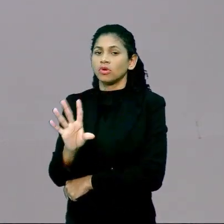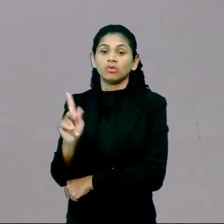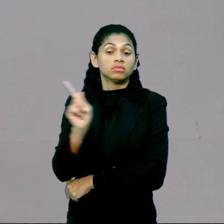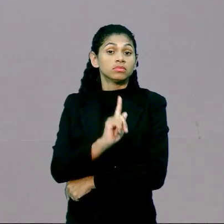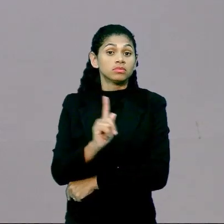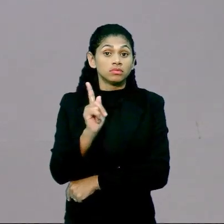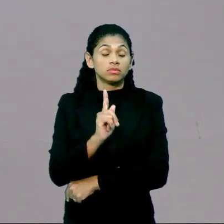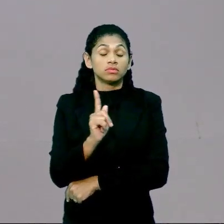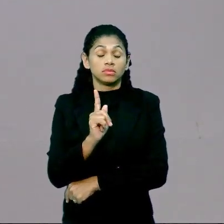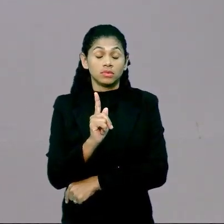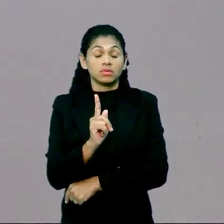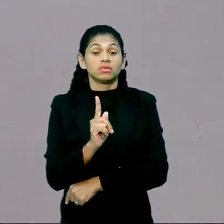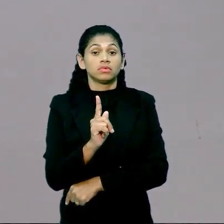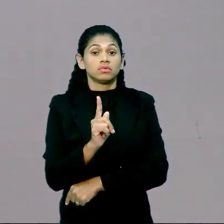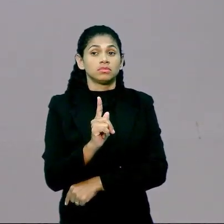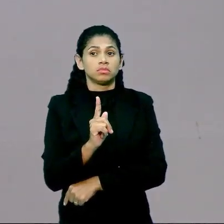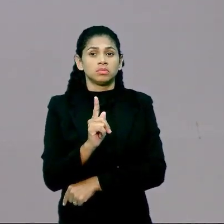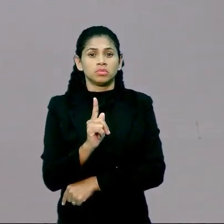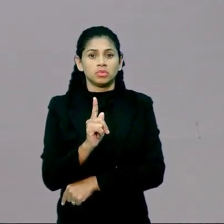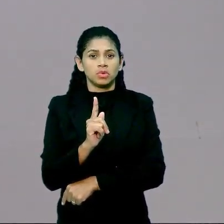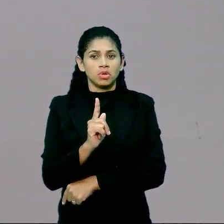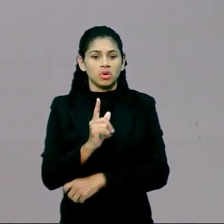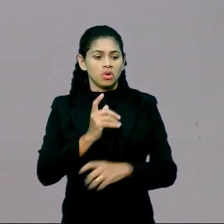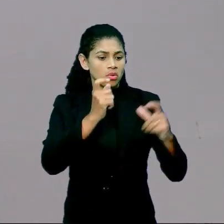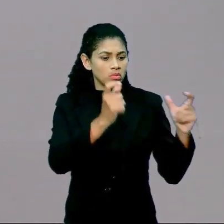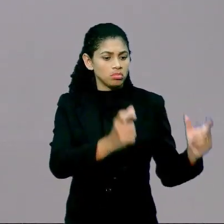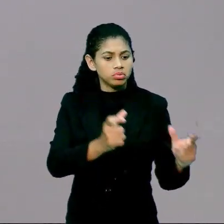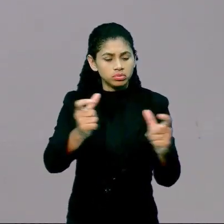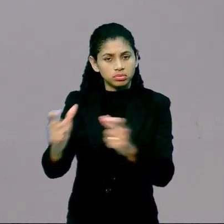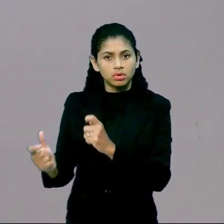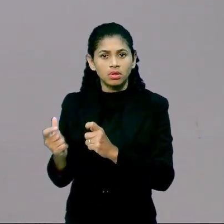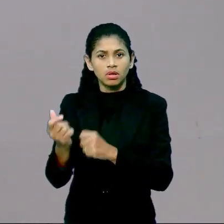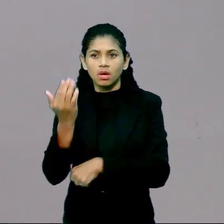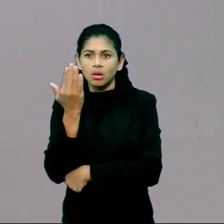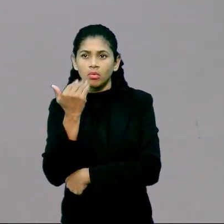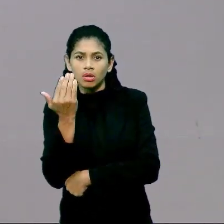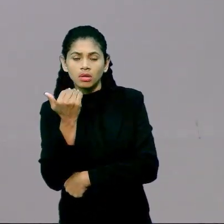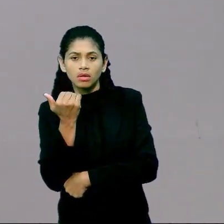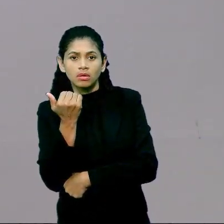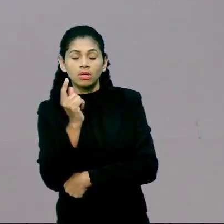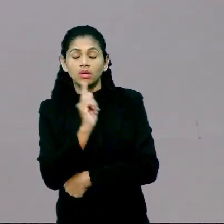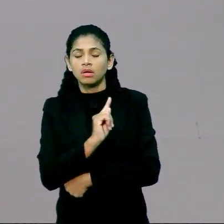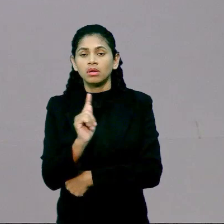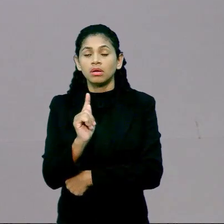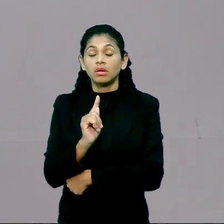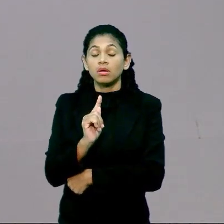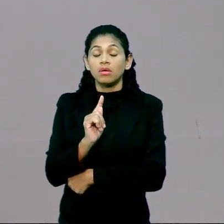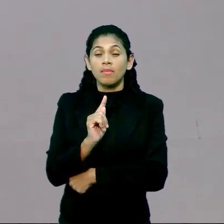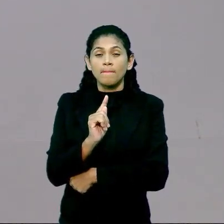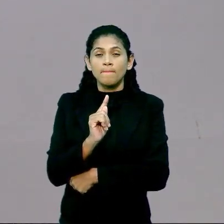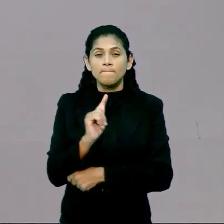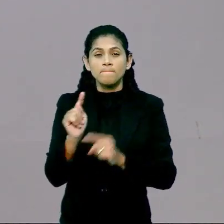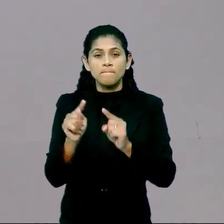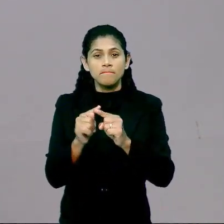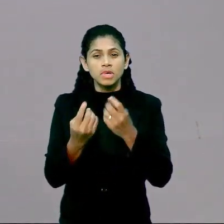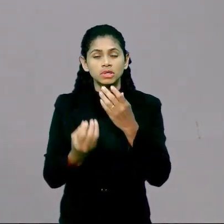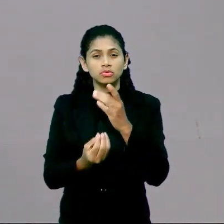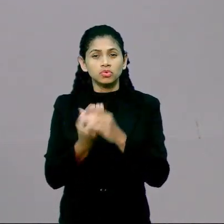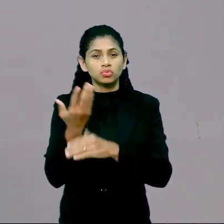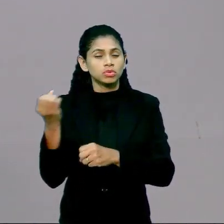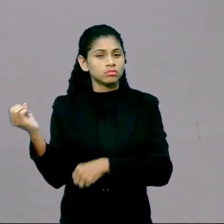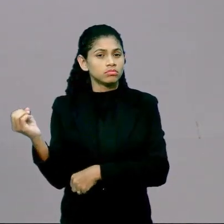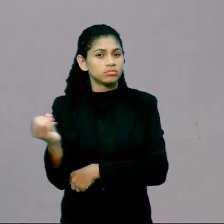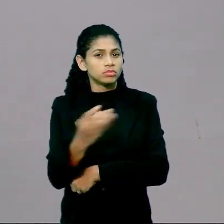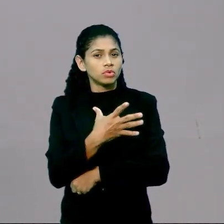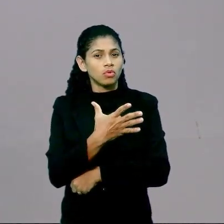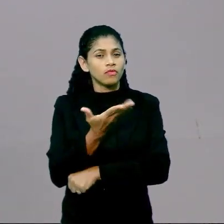competir especificamente por espaço, por alimento. Era algo visual, algo estético, vamos colocar assim,